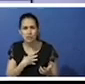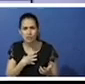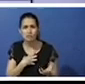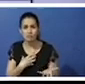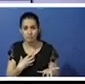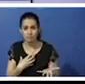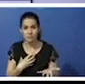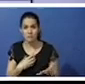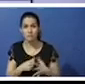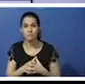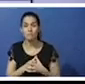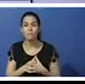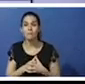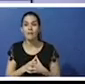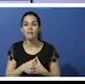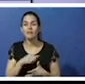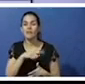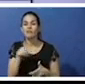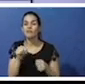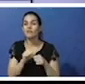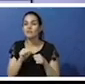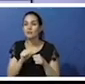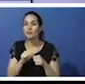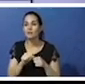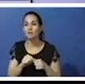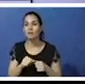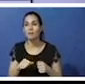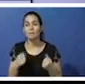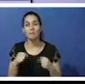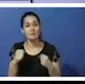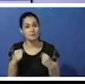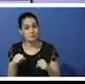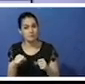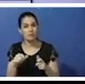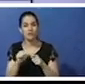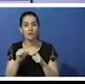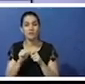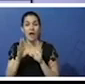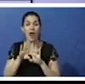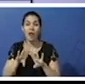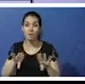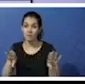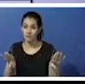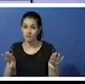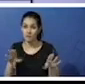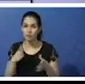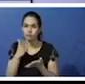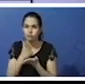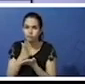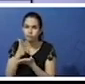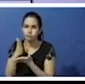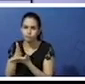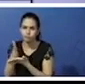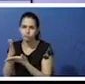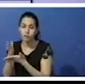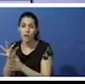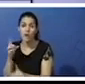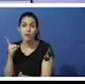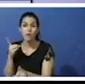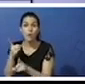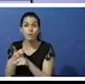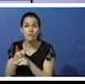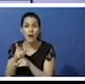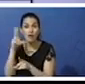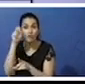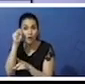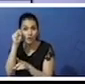as crianças a partir do momento que ela consiga se ouvir fazendo a separação, contornando, procurando essa sílaba